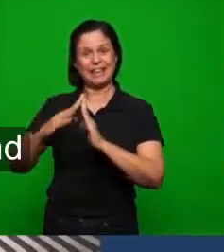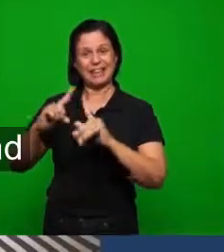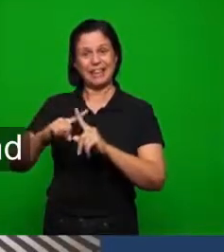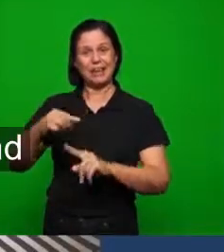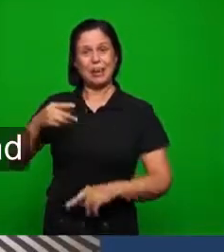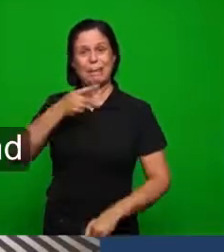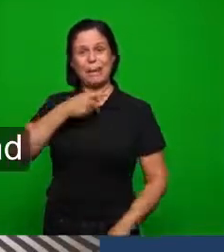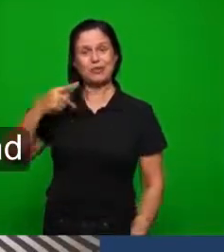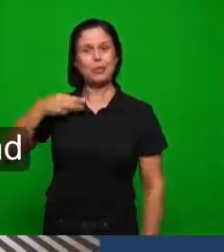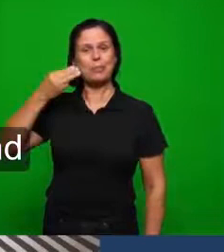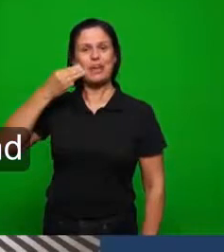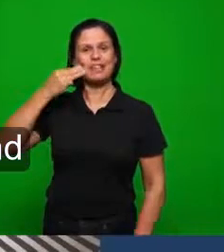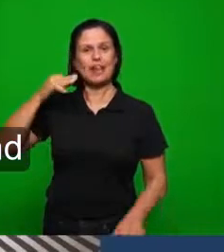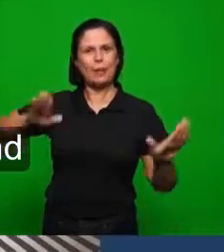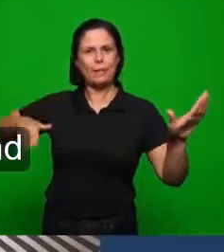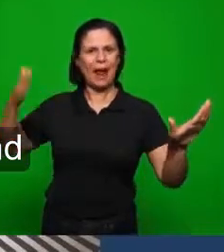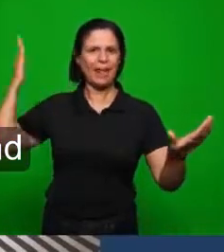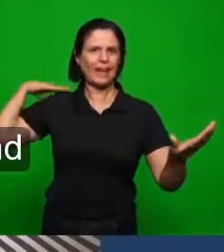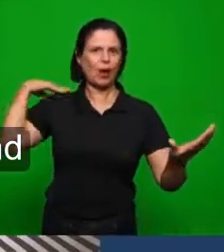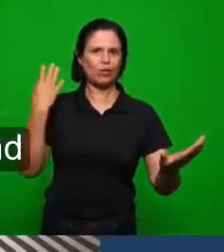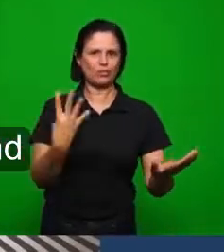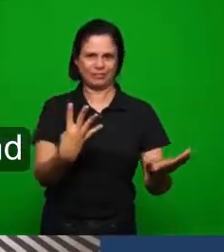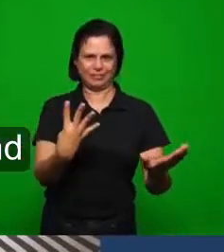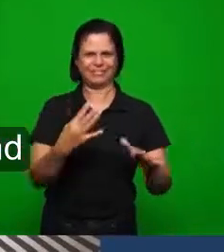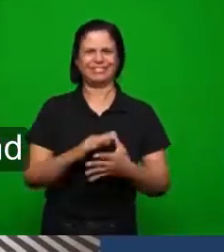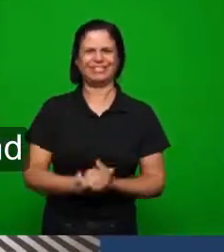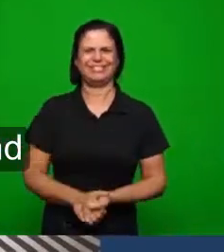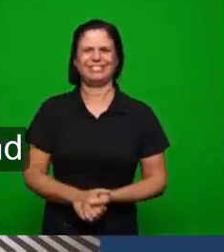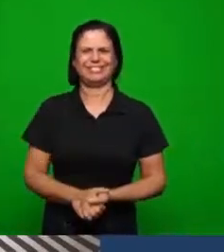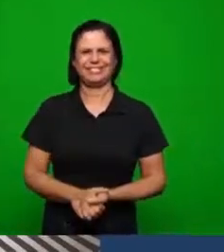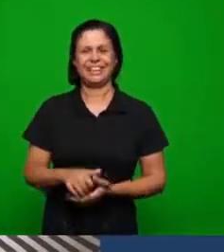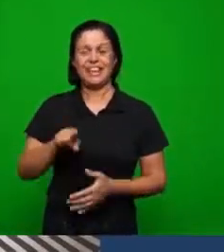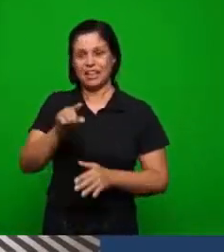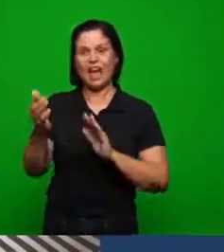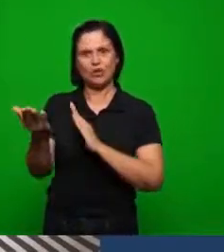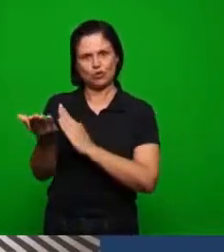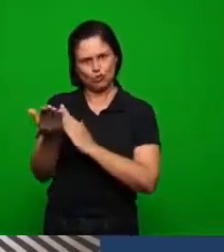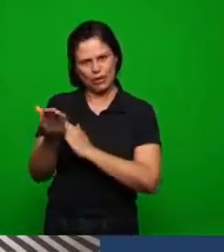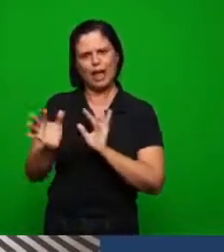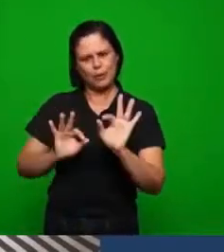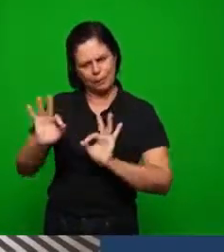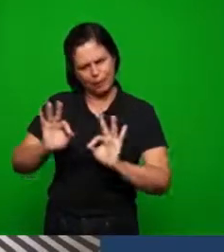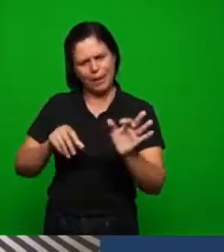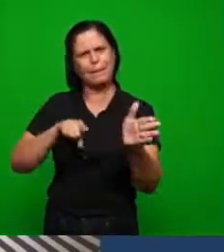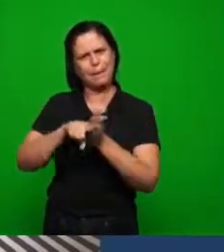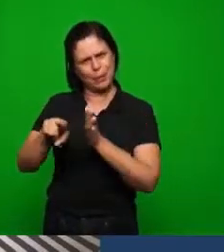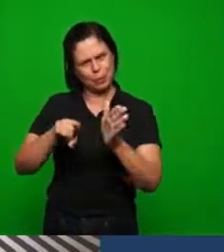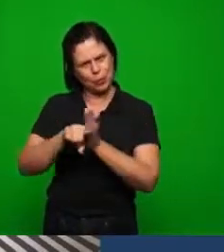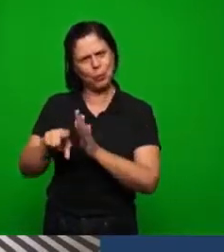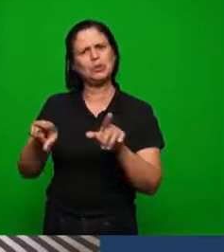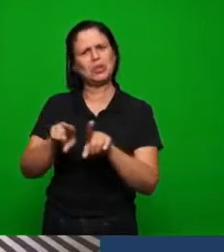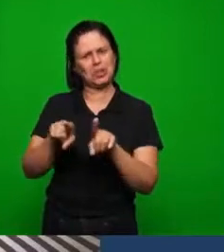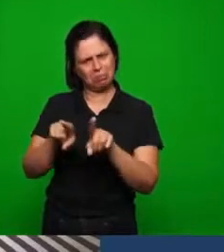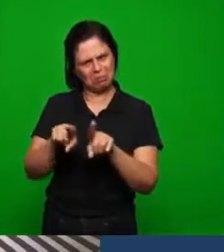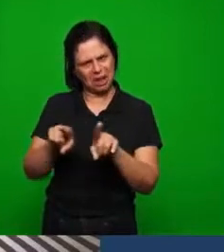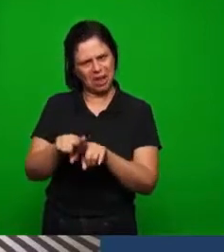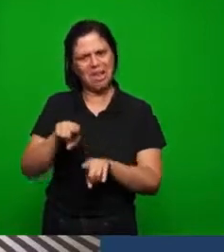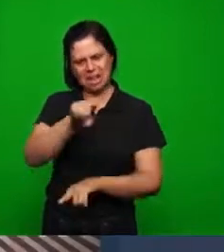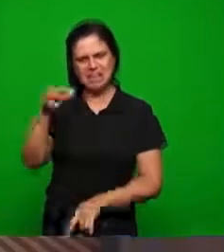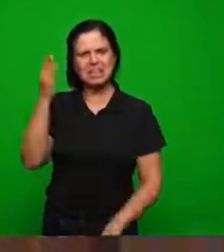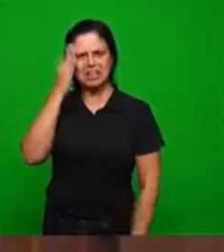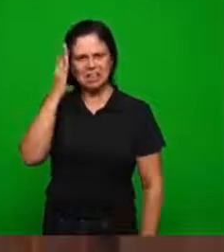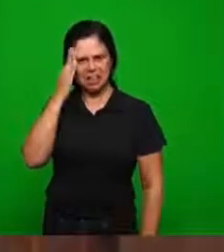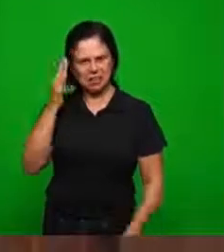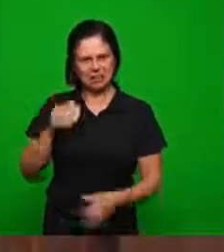Dick. Nos ajudando também a formular perguntas, a entender aquilo que é a nossa grande necessidade